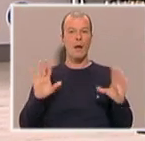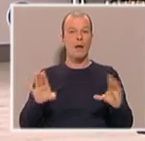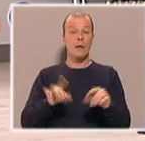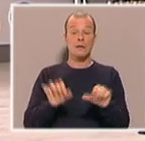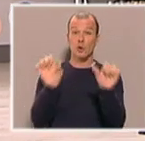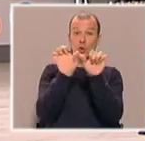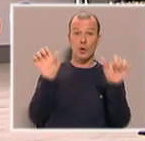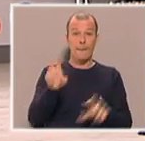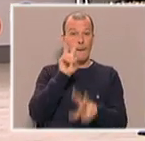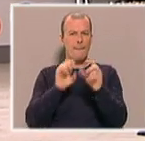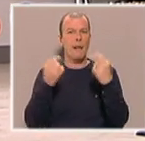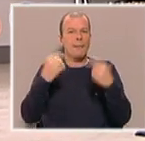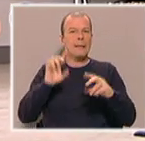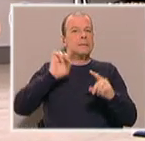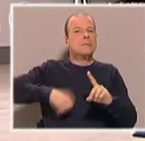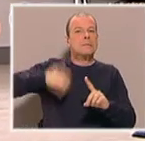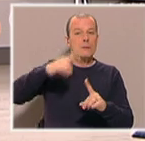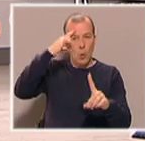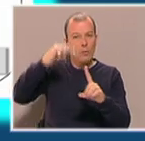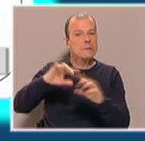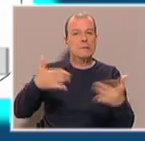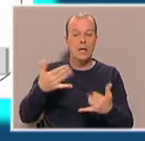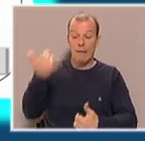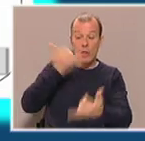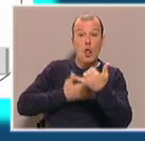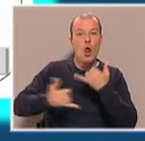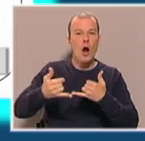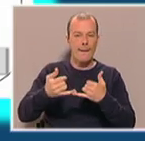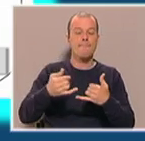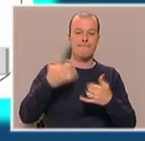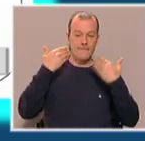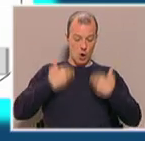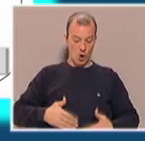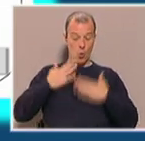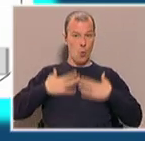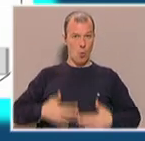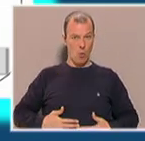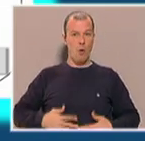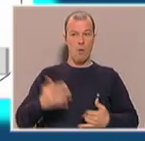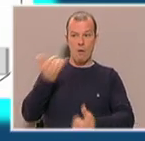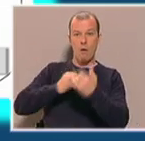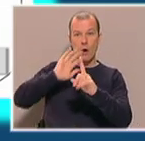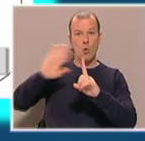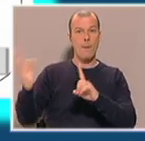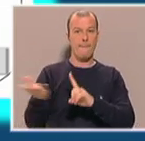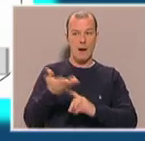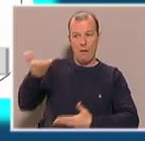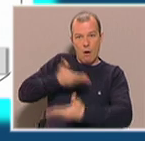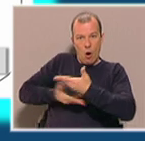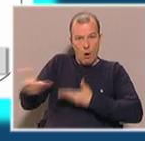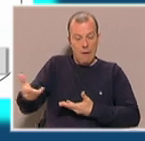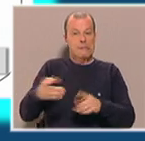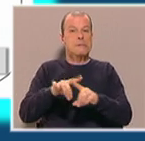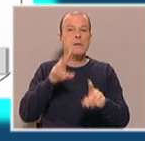O sistema respiratório tem como principal função a troca de gases entre o organismo e o meio ambiente, gases